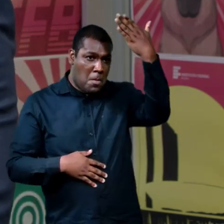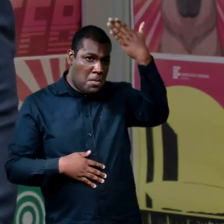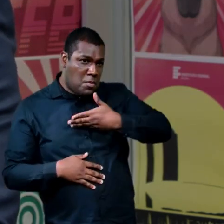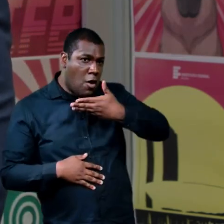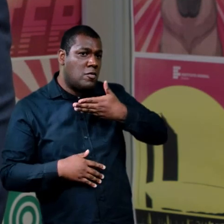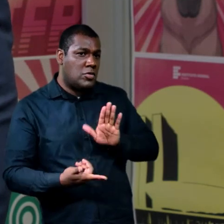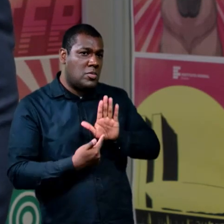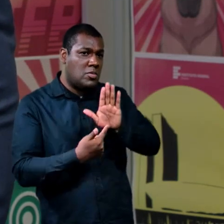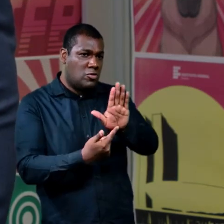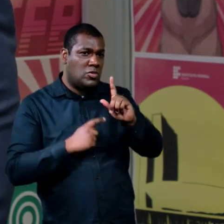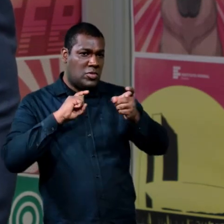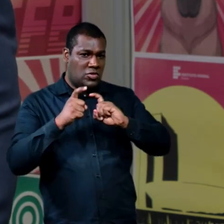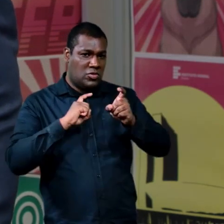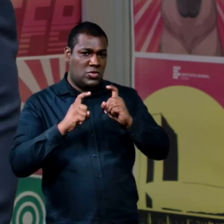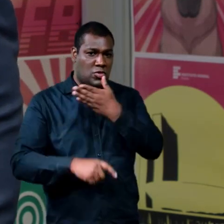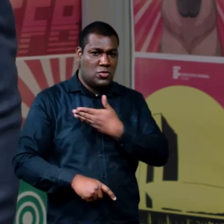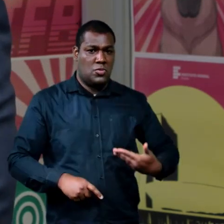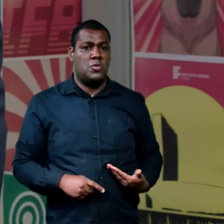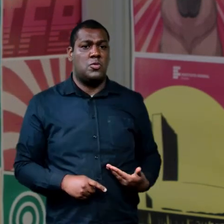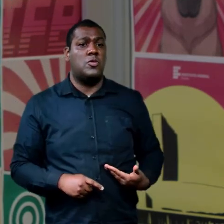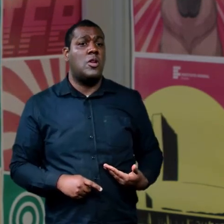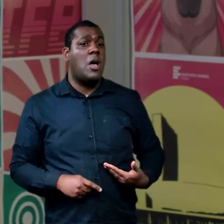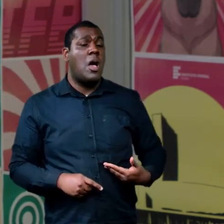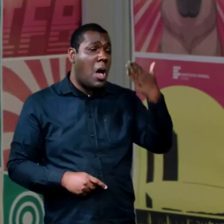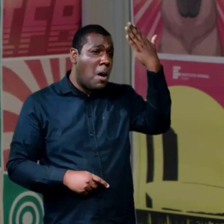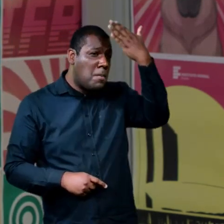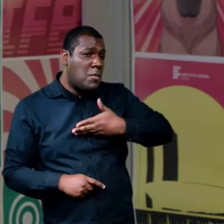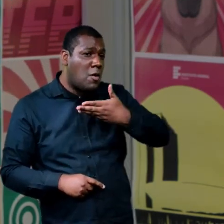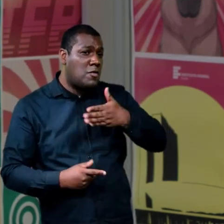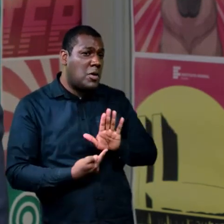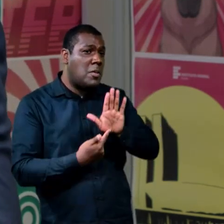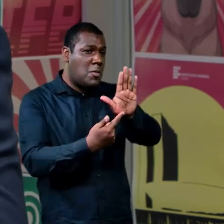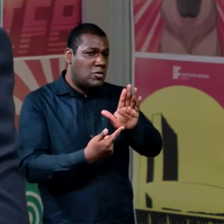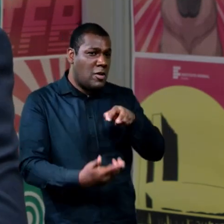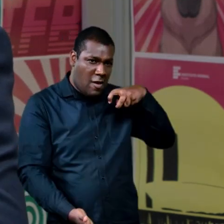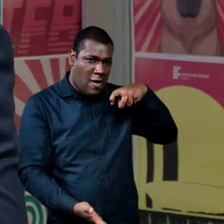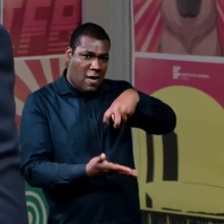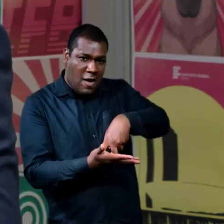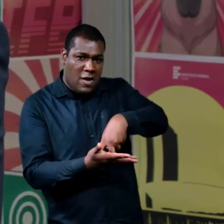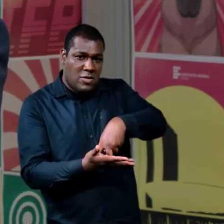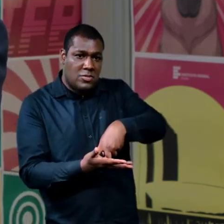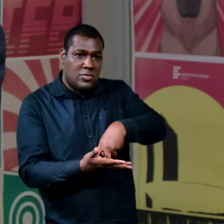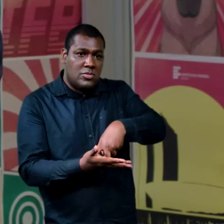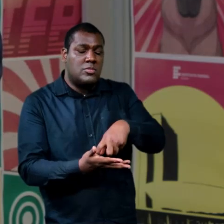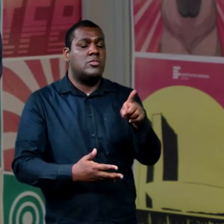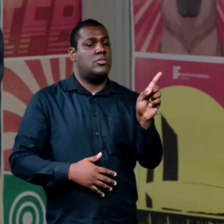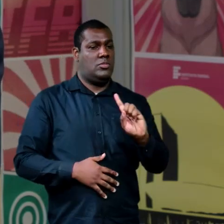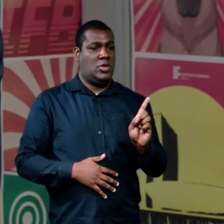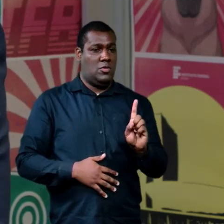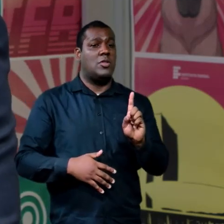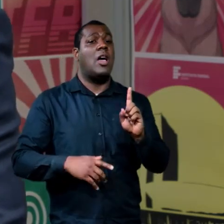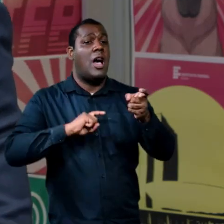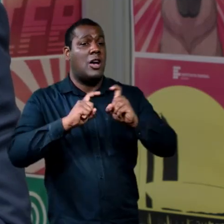administração não são os elementos que vão ser os mesmos elementos que vão levar à condenação. Para isso que a administração vai fazer uma